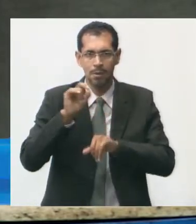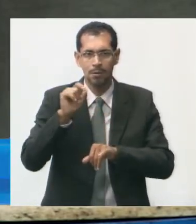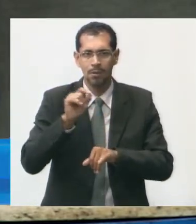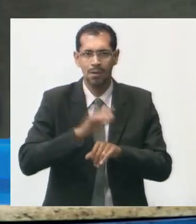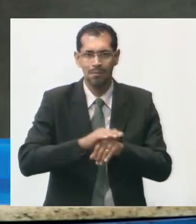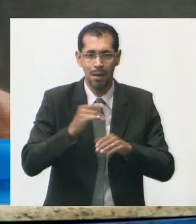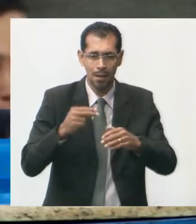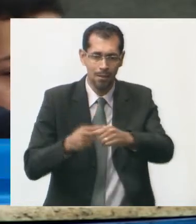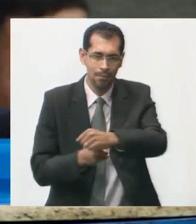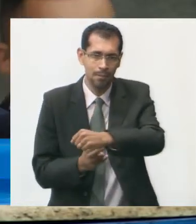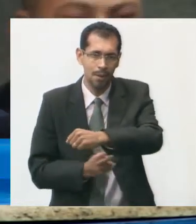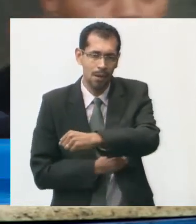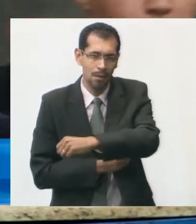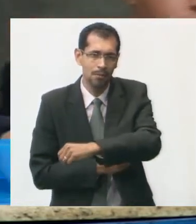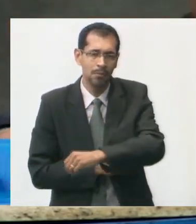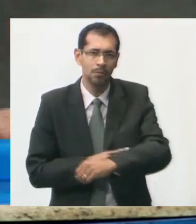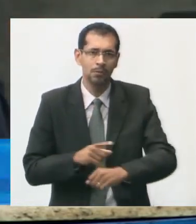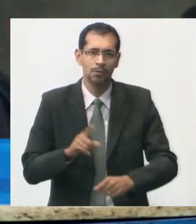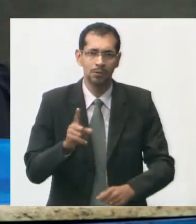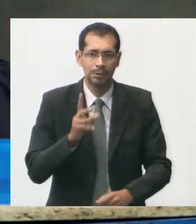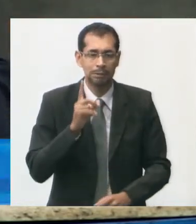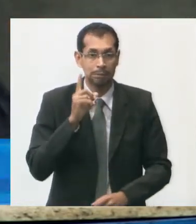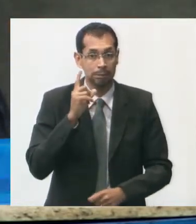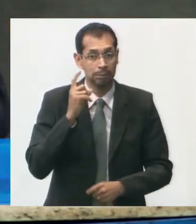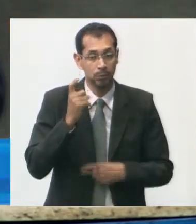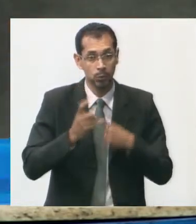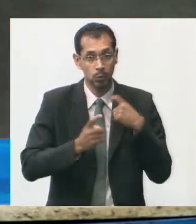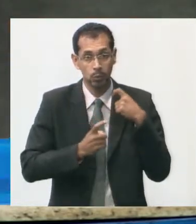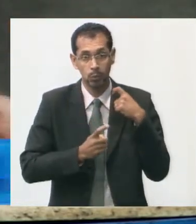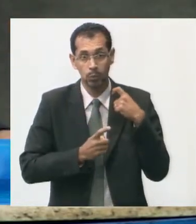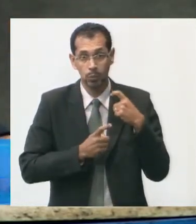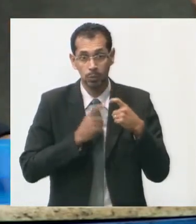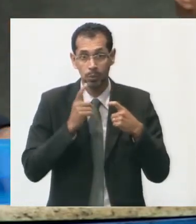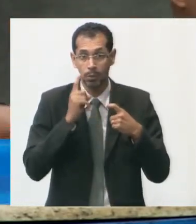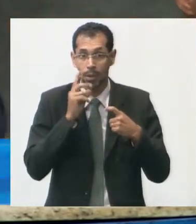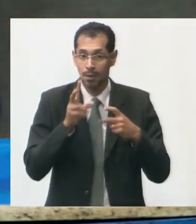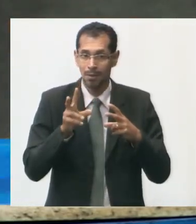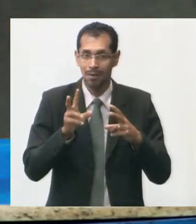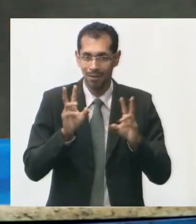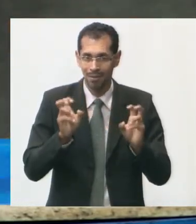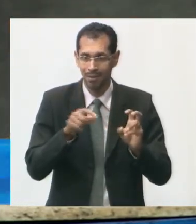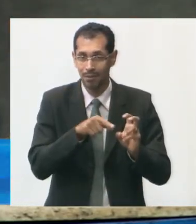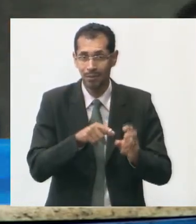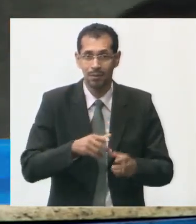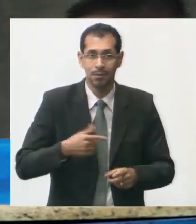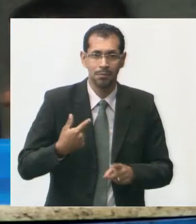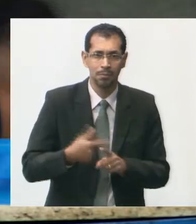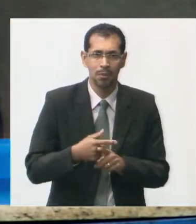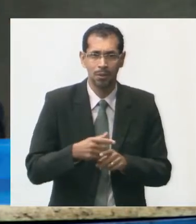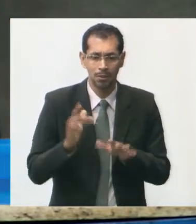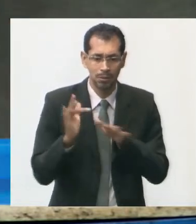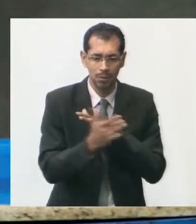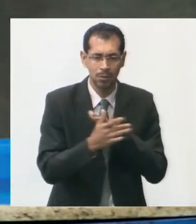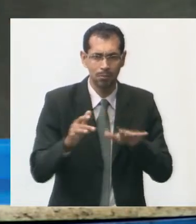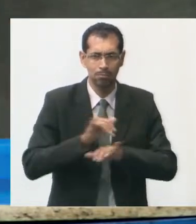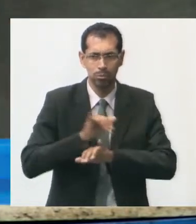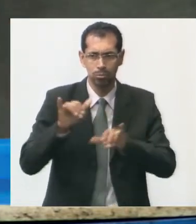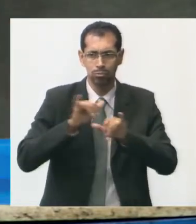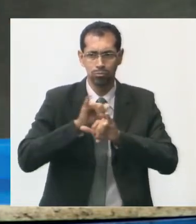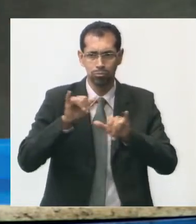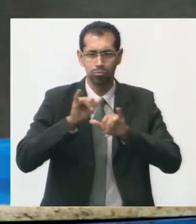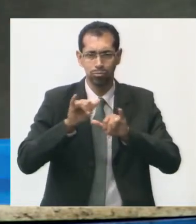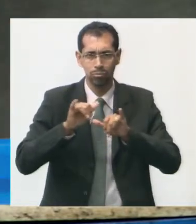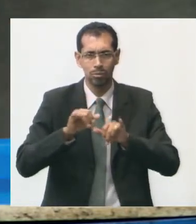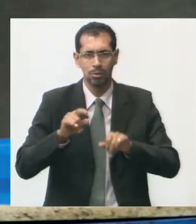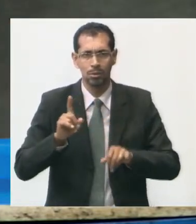momentos preocupantes, e houve, correndo nas redes sociais, uma série de de diálogo